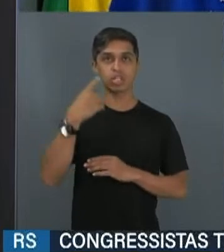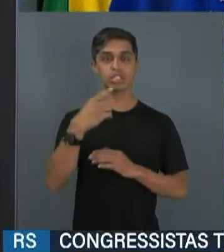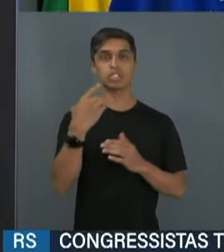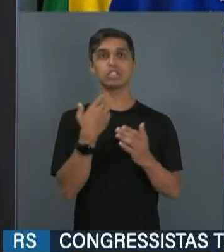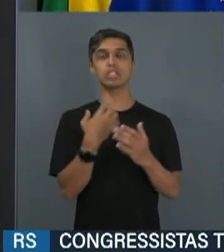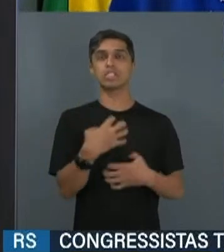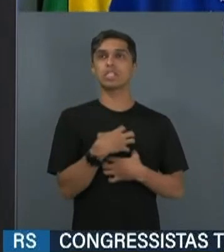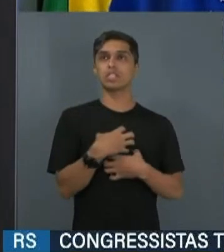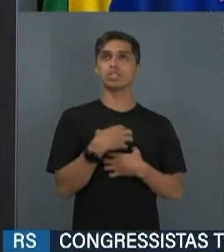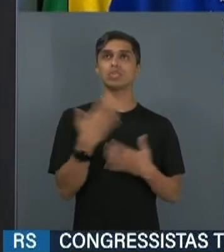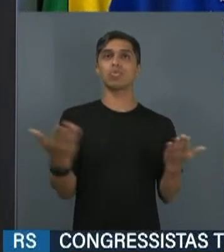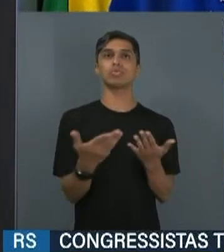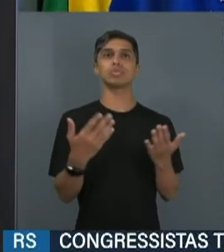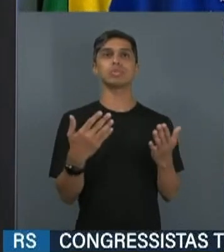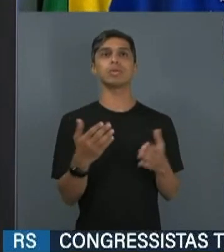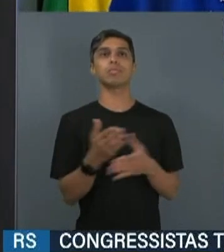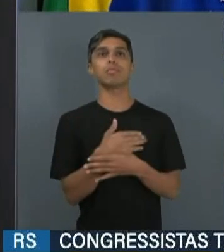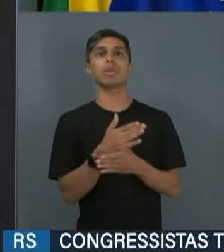perdido,